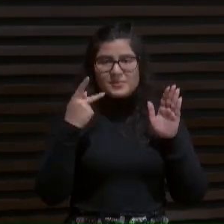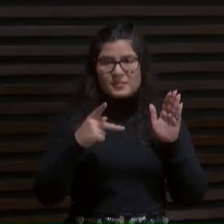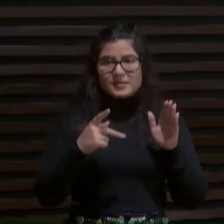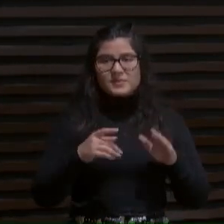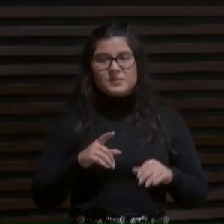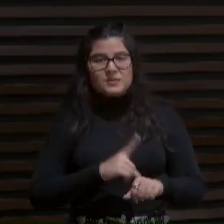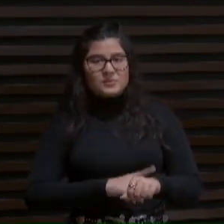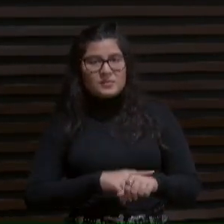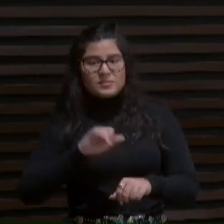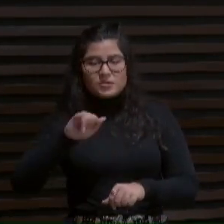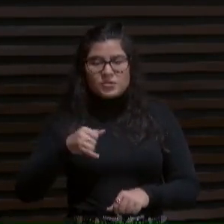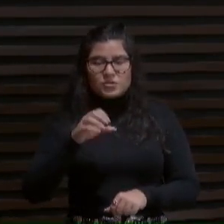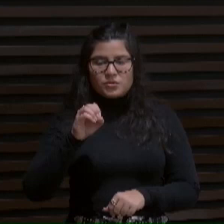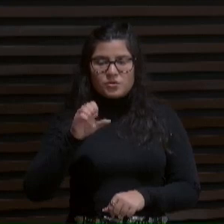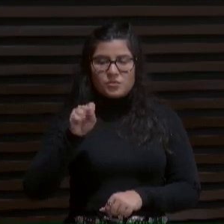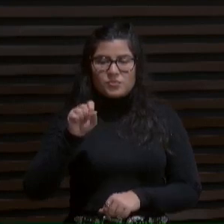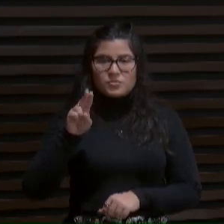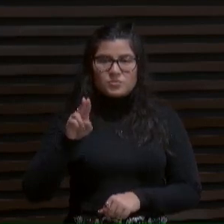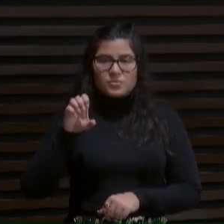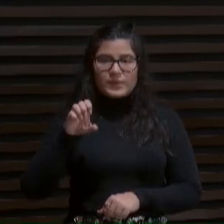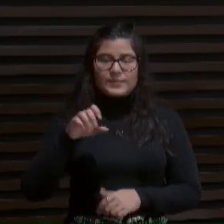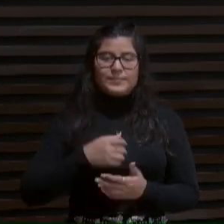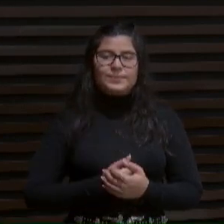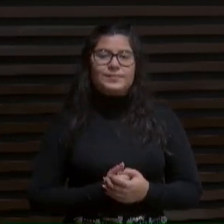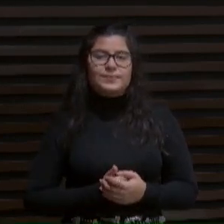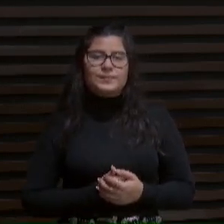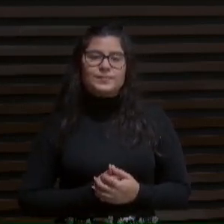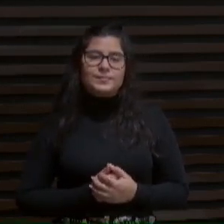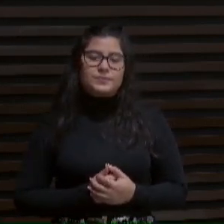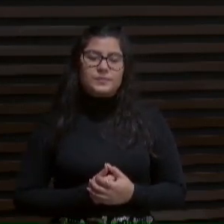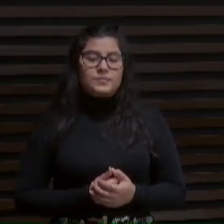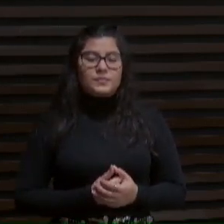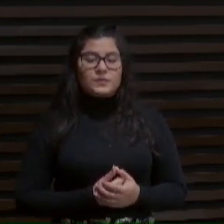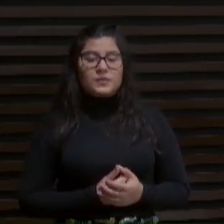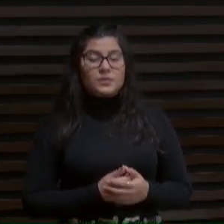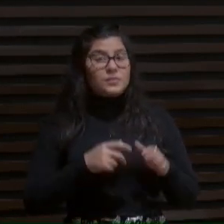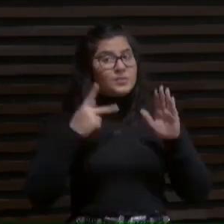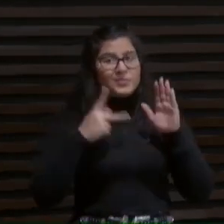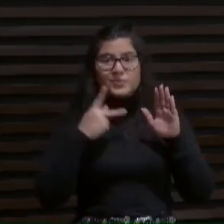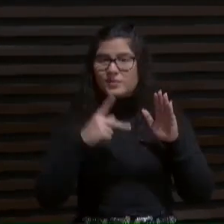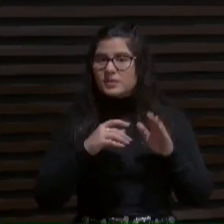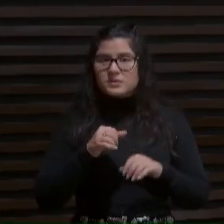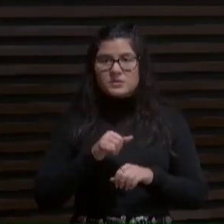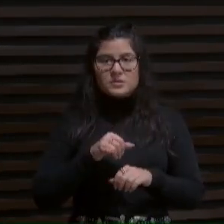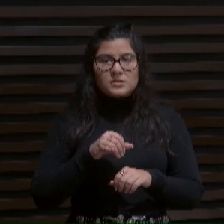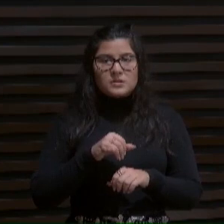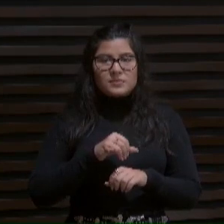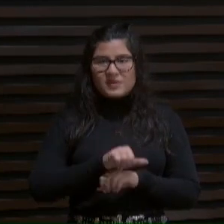Josué. Em Josué 21, 45, nós lemos assim: nenhuma promessa falhou